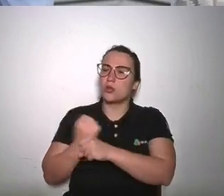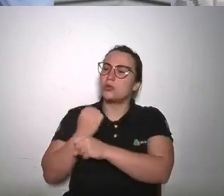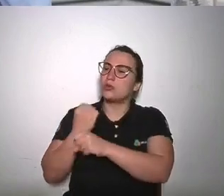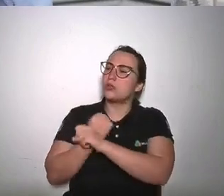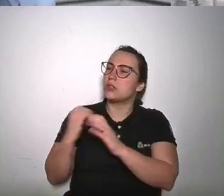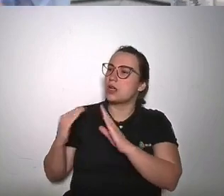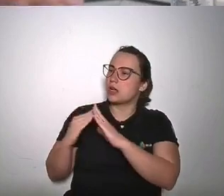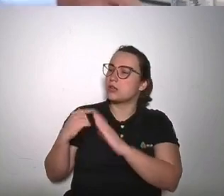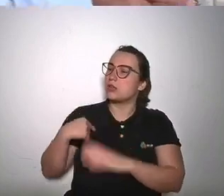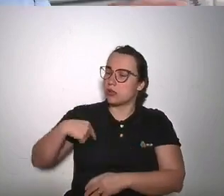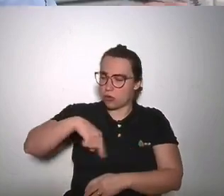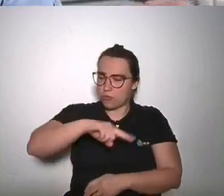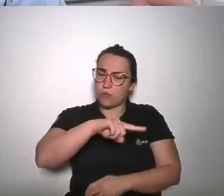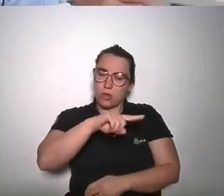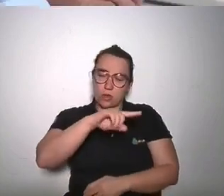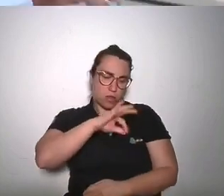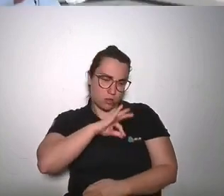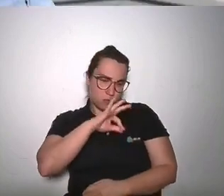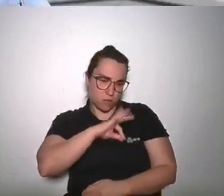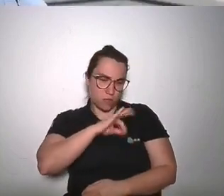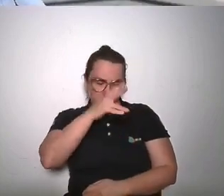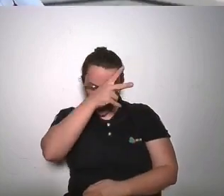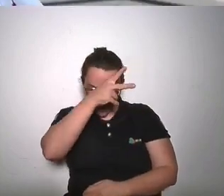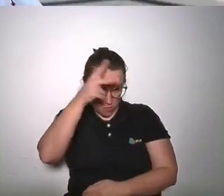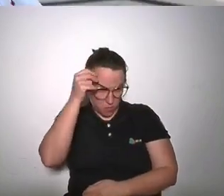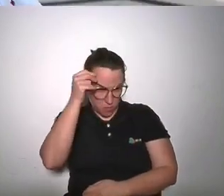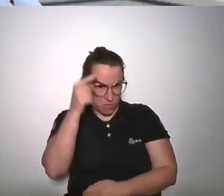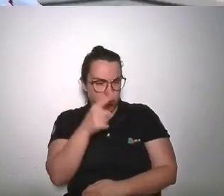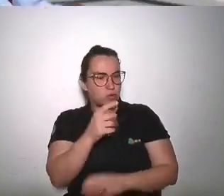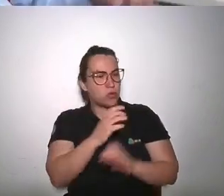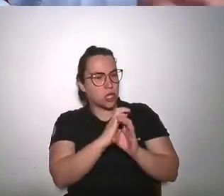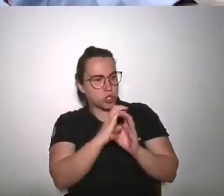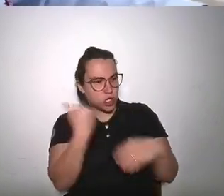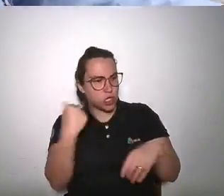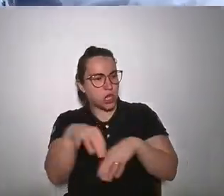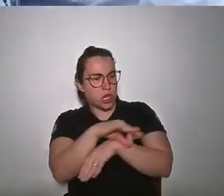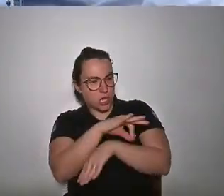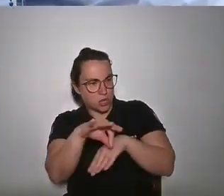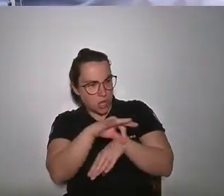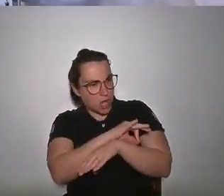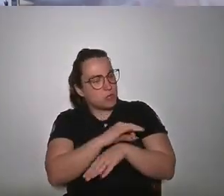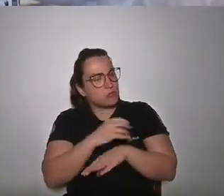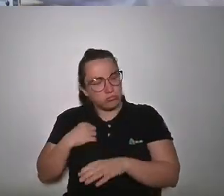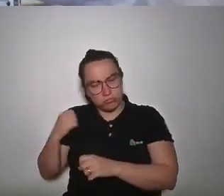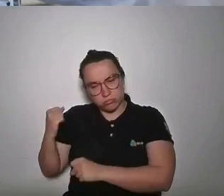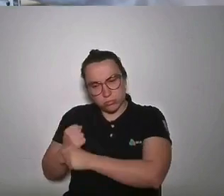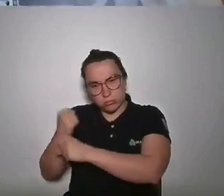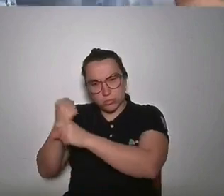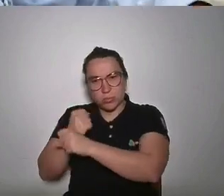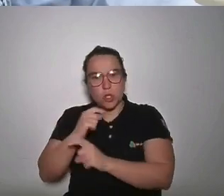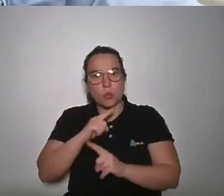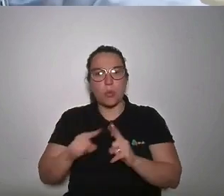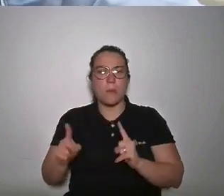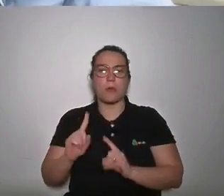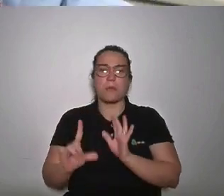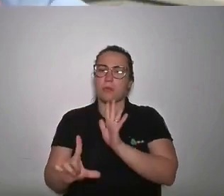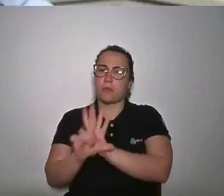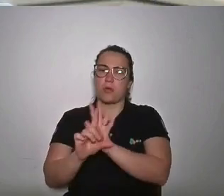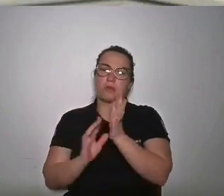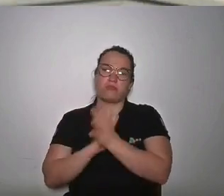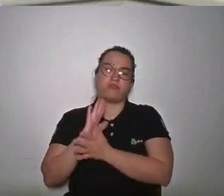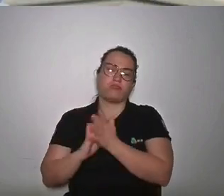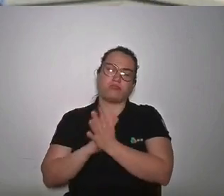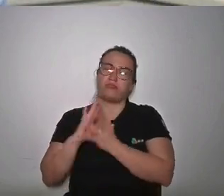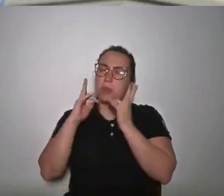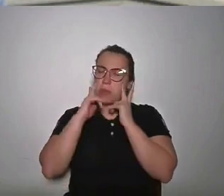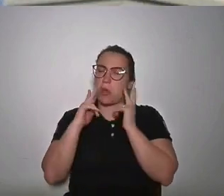lá na prefeitura, aprovar esse projeto através de engenheiro, arquiteto e tal, porque não é proibido por lei. Tem que, dentro